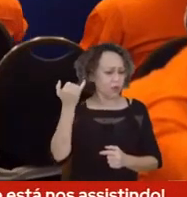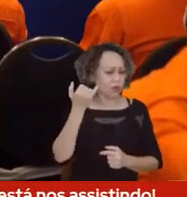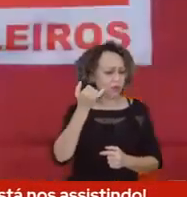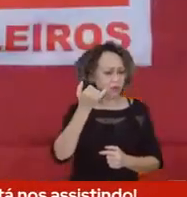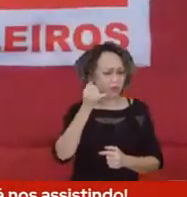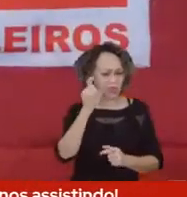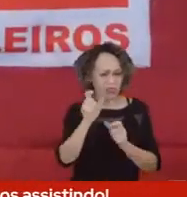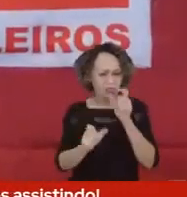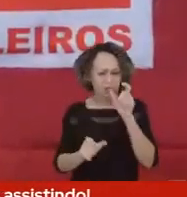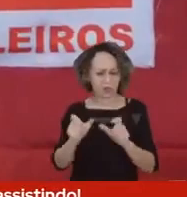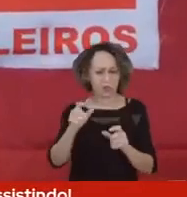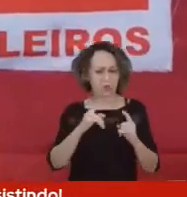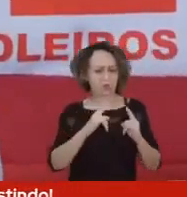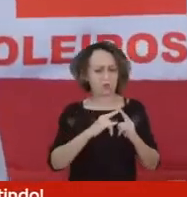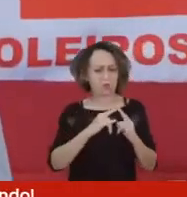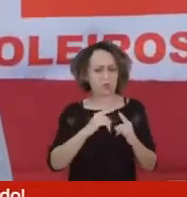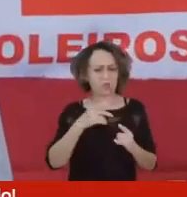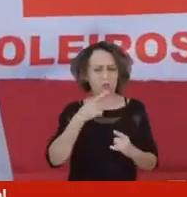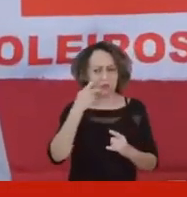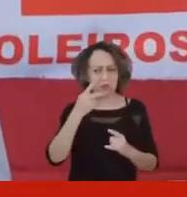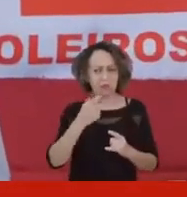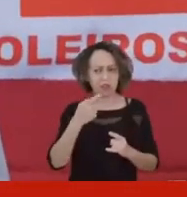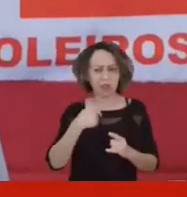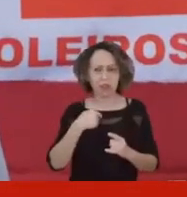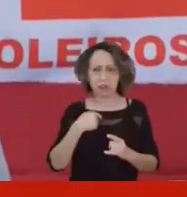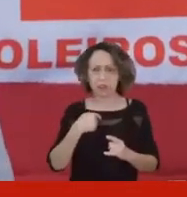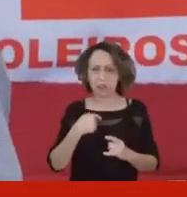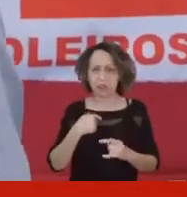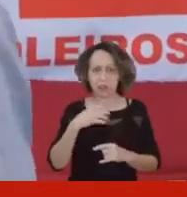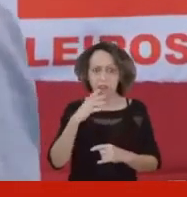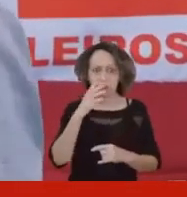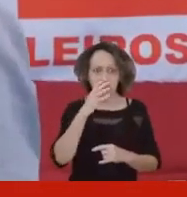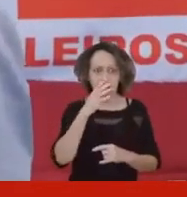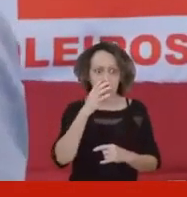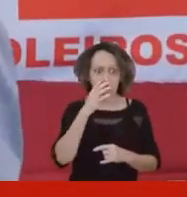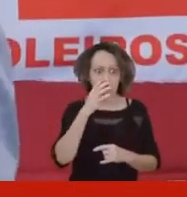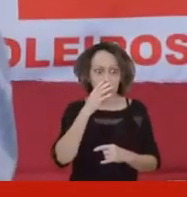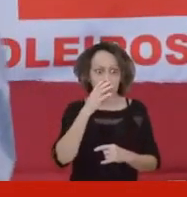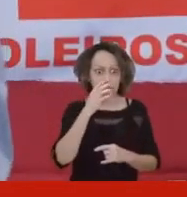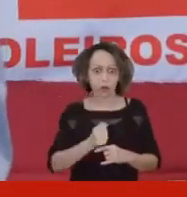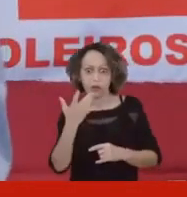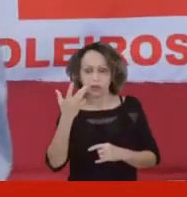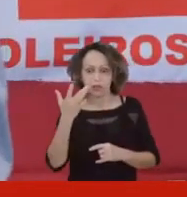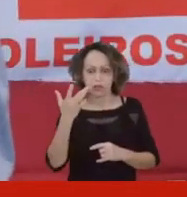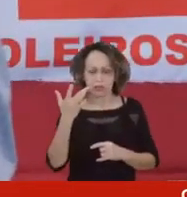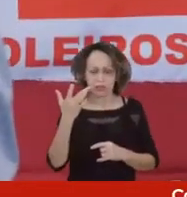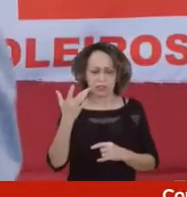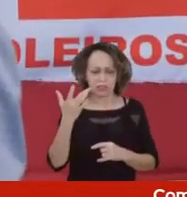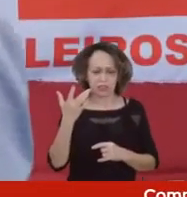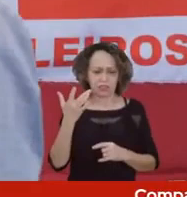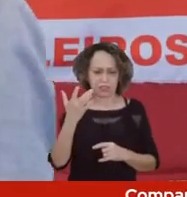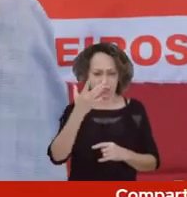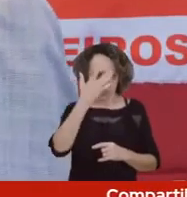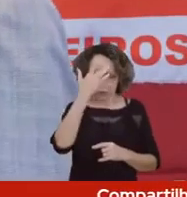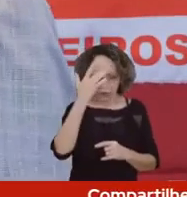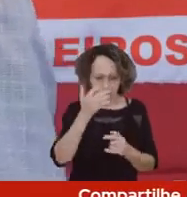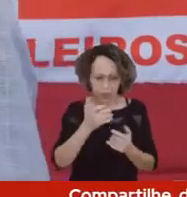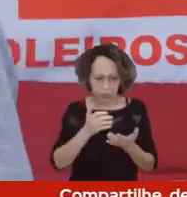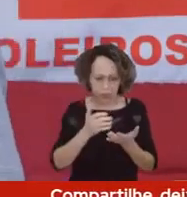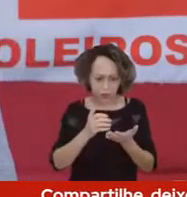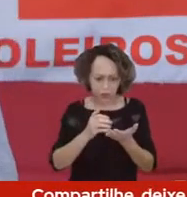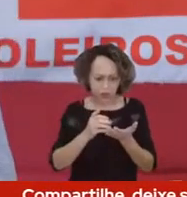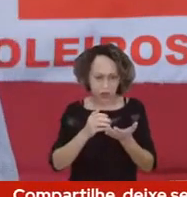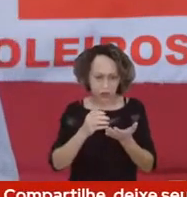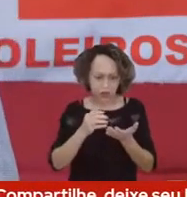no celular. E parece que a reunião aqui não estava acontecendo, porque o que estava acontecendo era a reunião